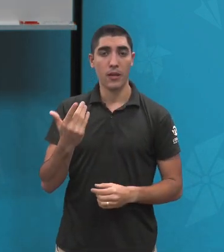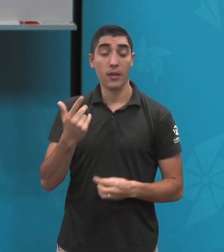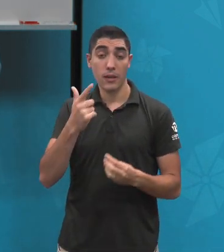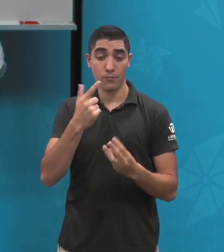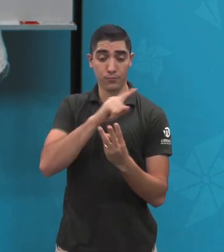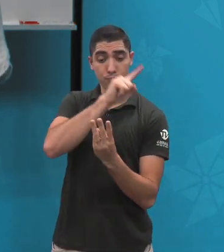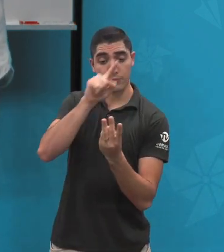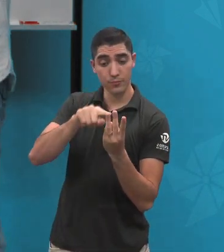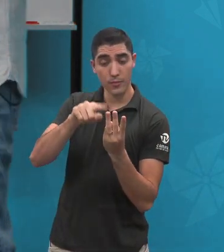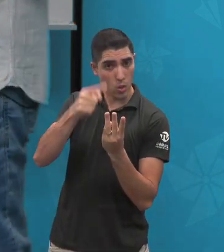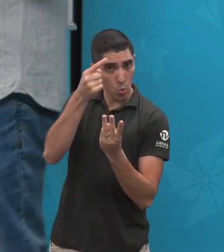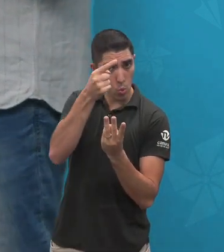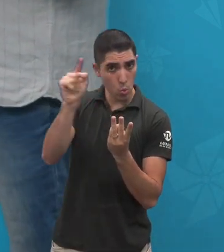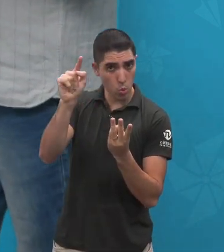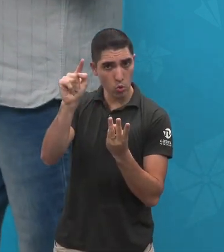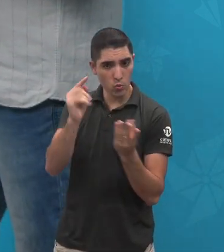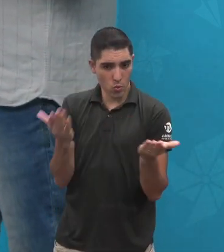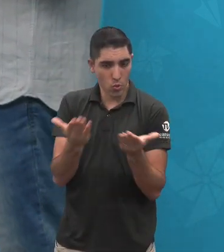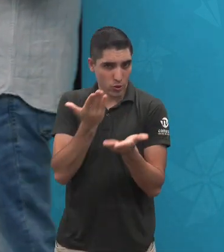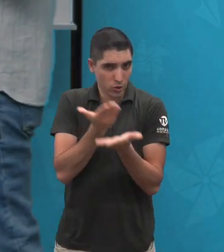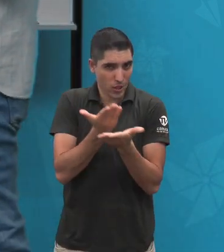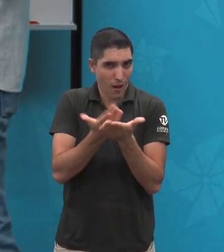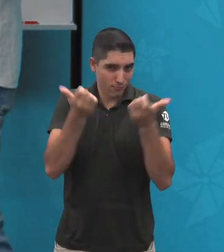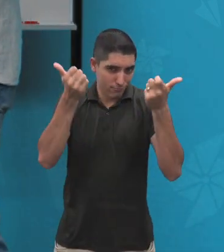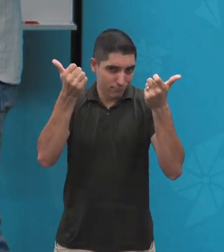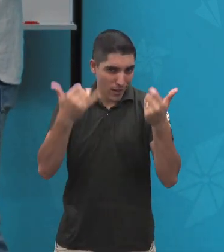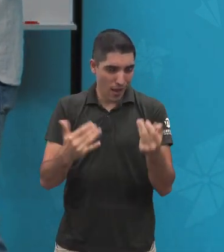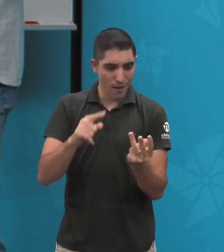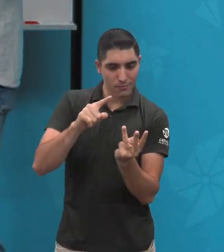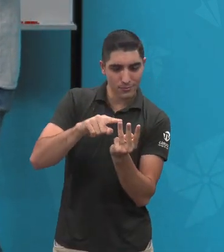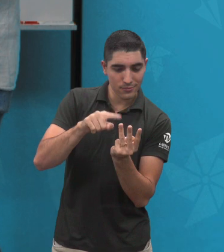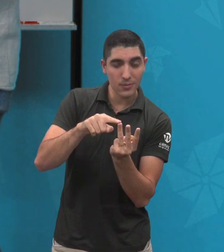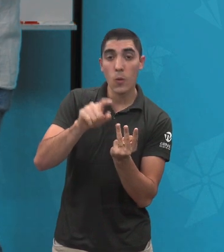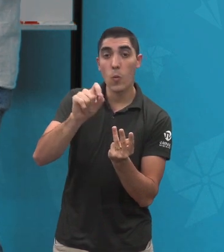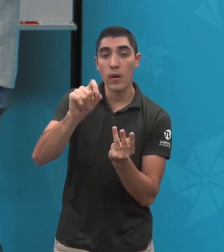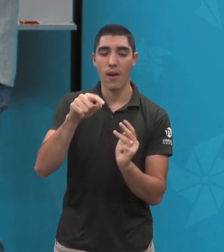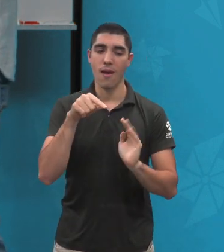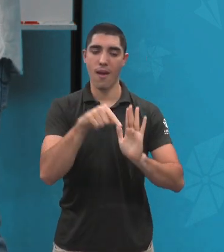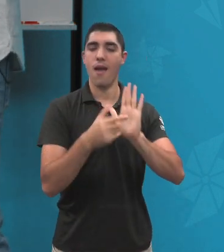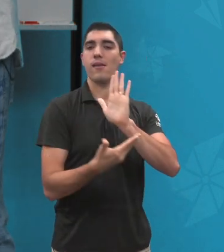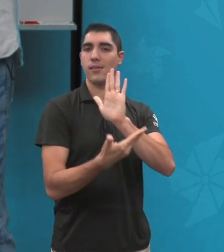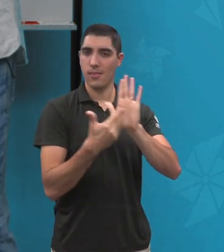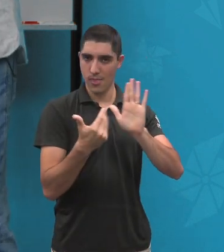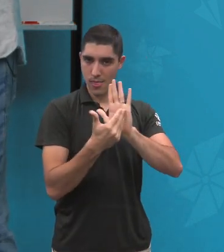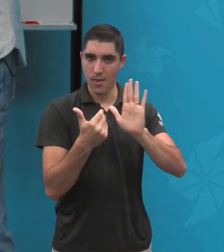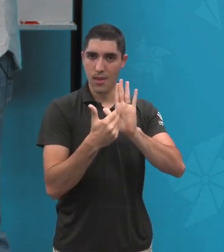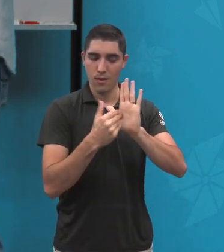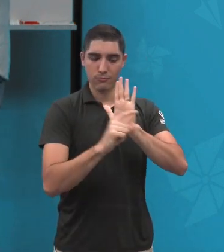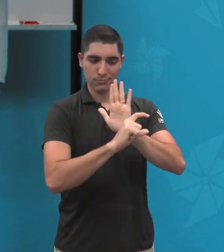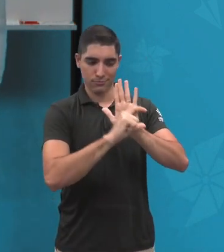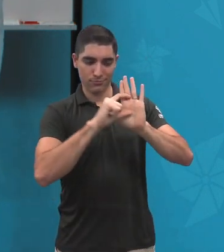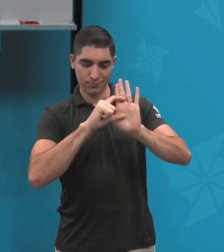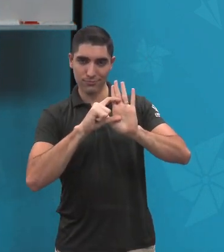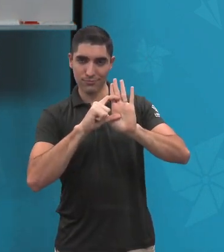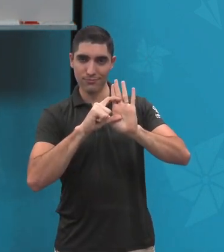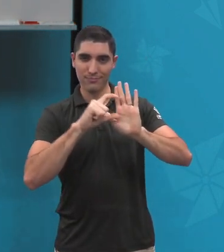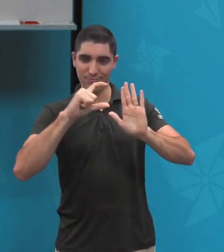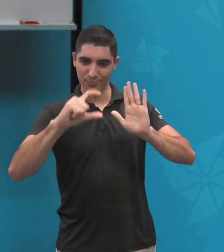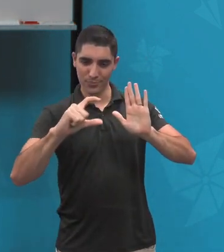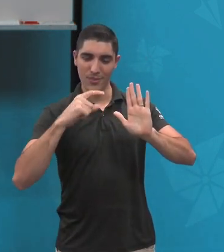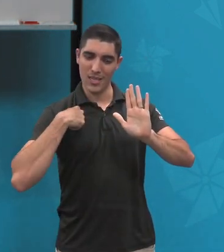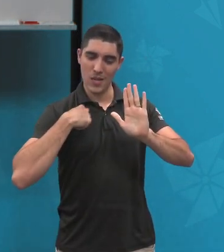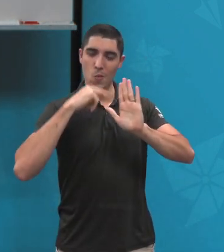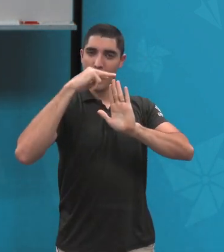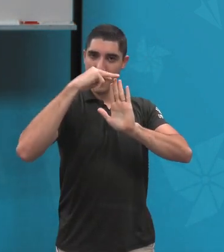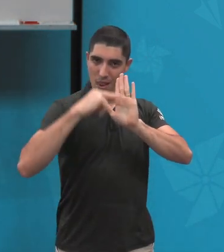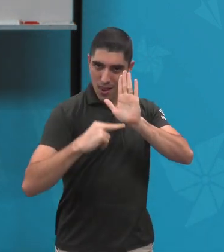na última parte do nosso encontro, vai ser a leitura propriamente dita de